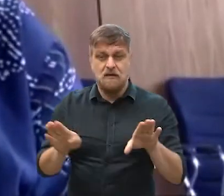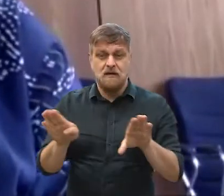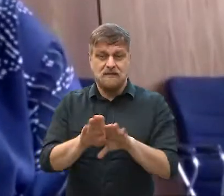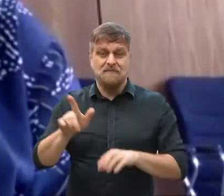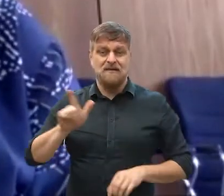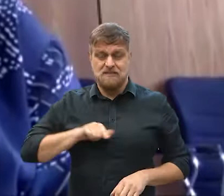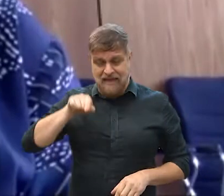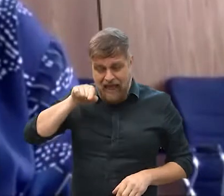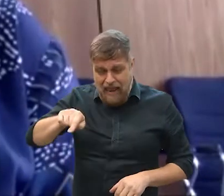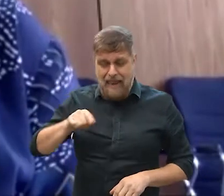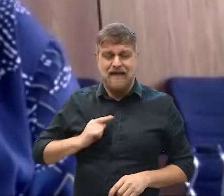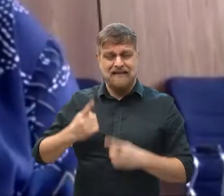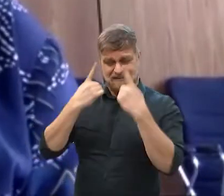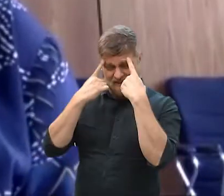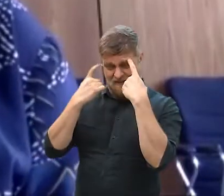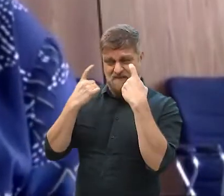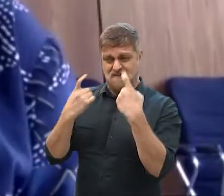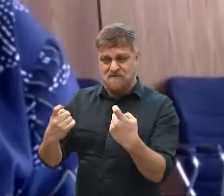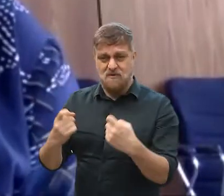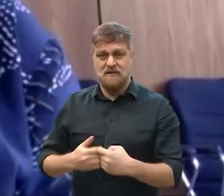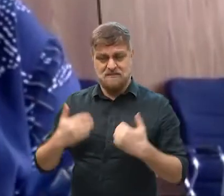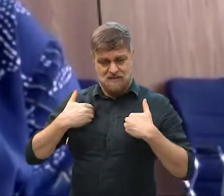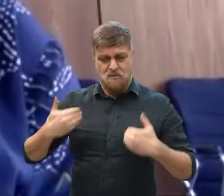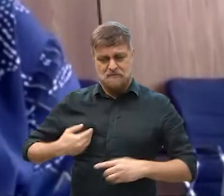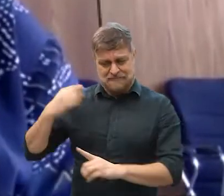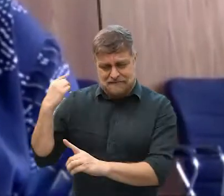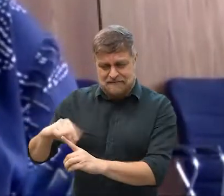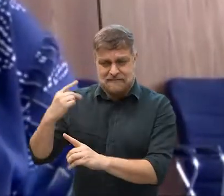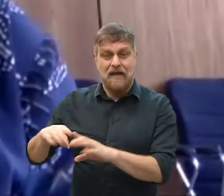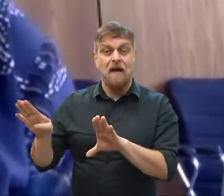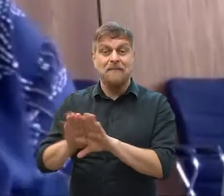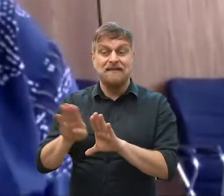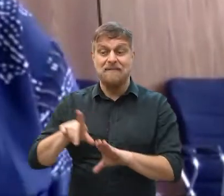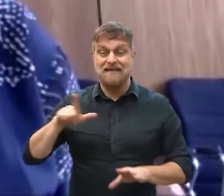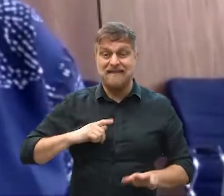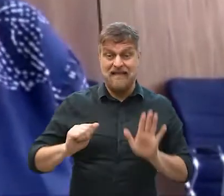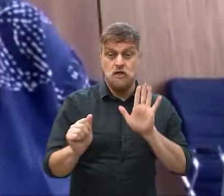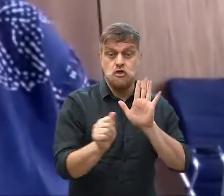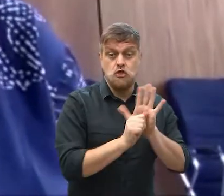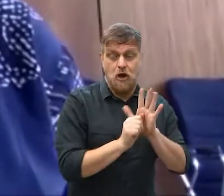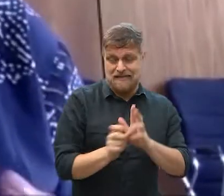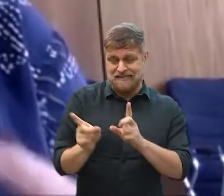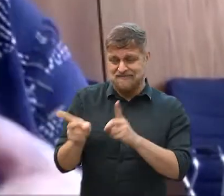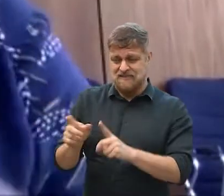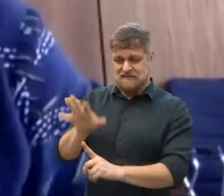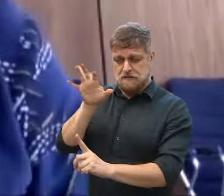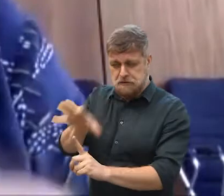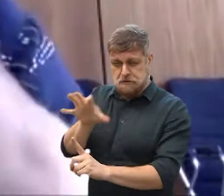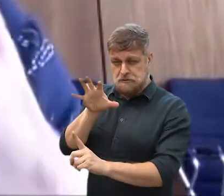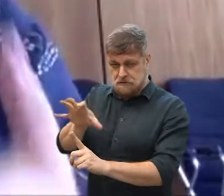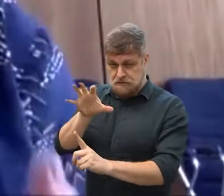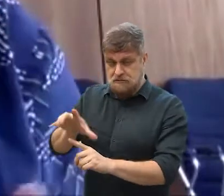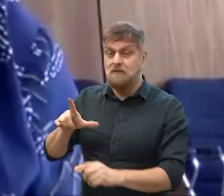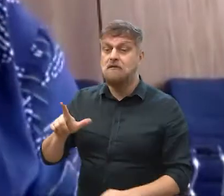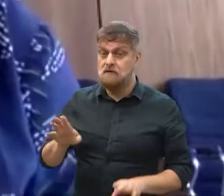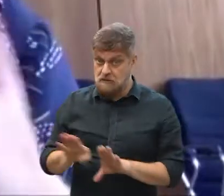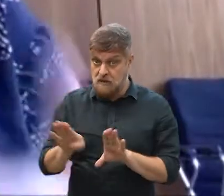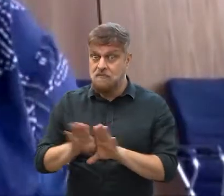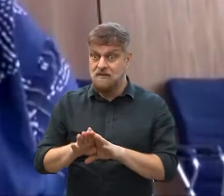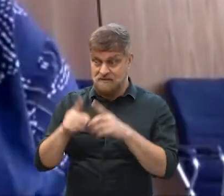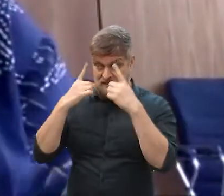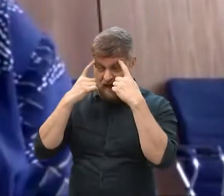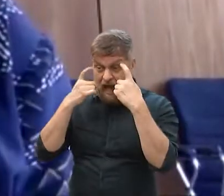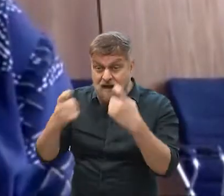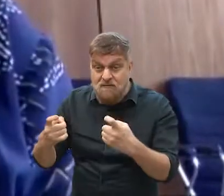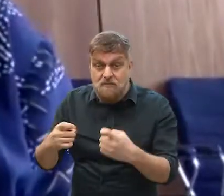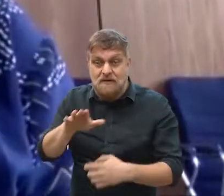ainda por uma grande violência física, mas também pelo tráfico de drogas, né? Toda uma violência psicológica